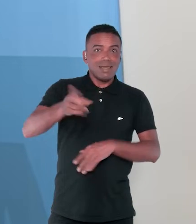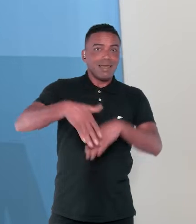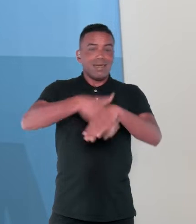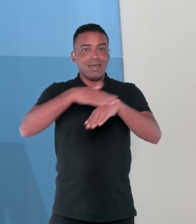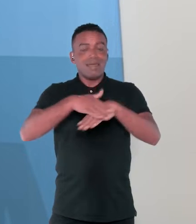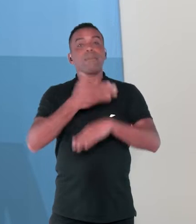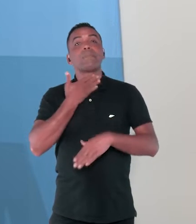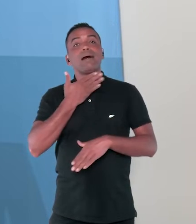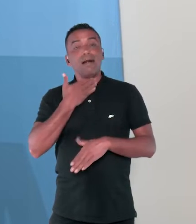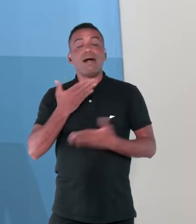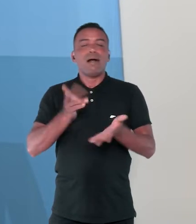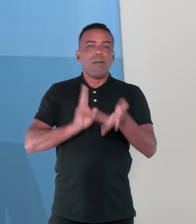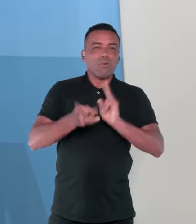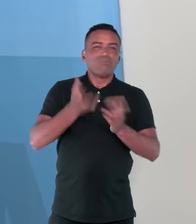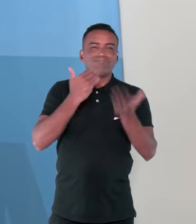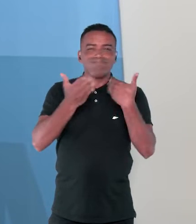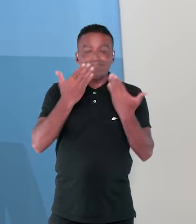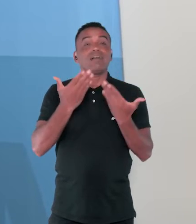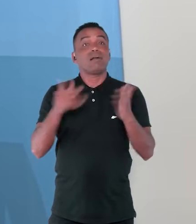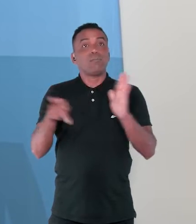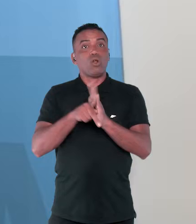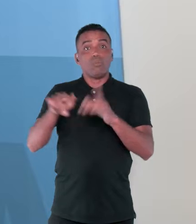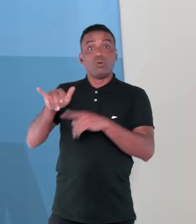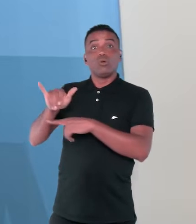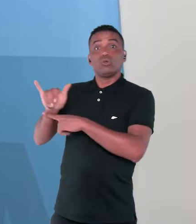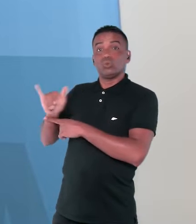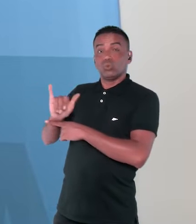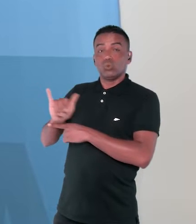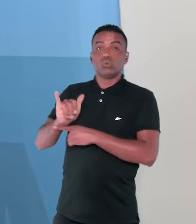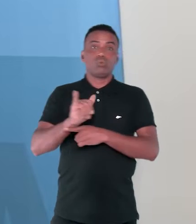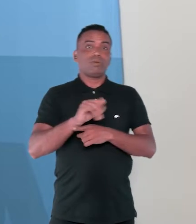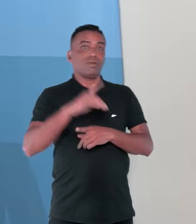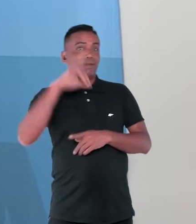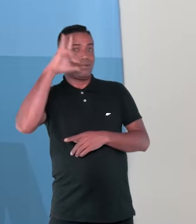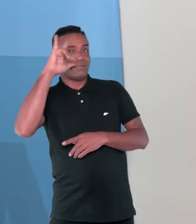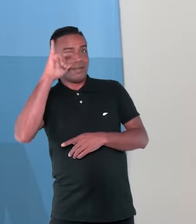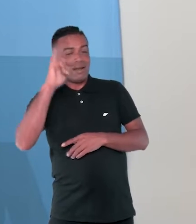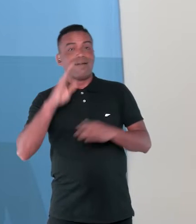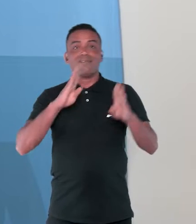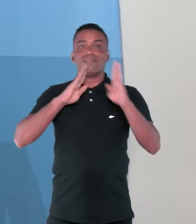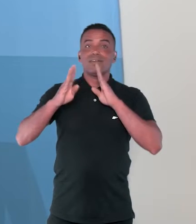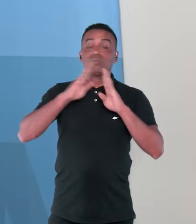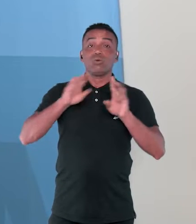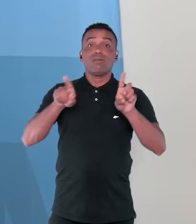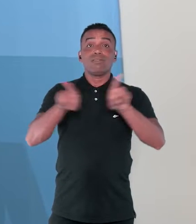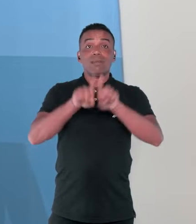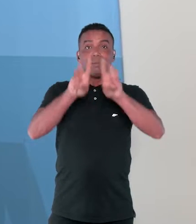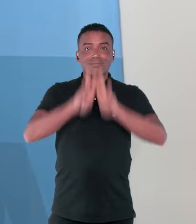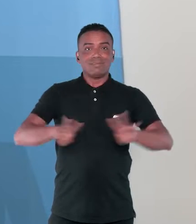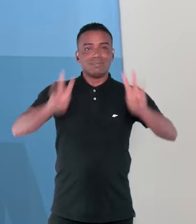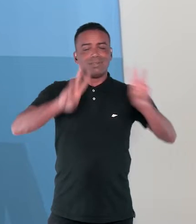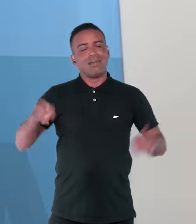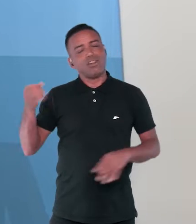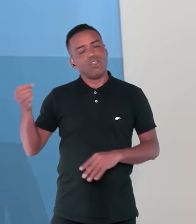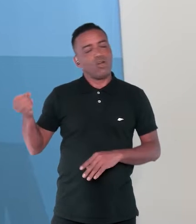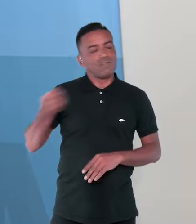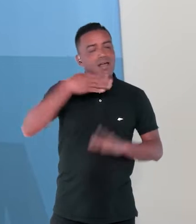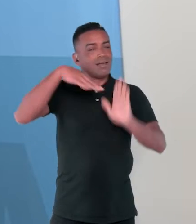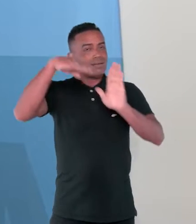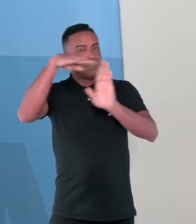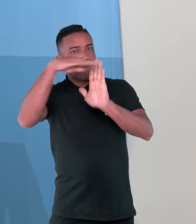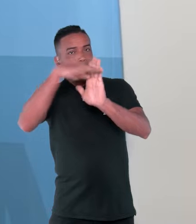do Sempre um Papo, no YouTube, no Facebook, no Instagram e em nosso site você fica sabendo das novidades e